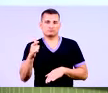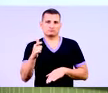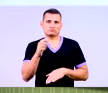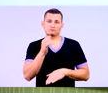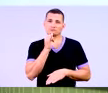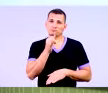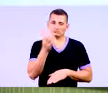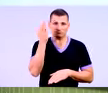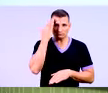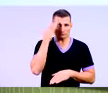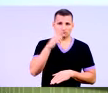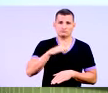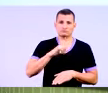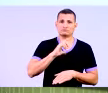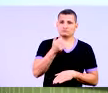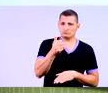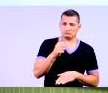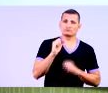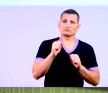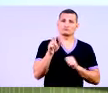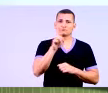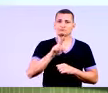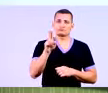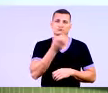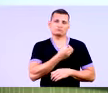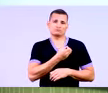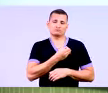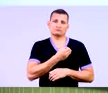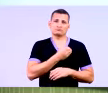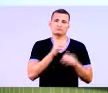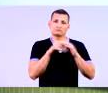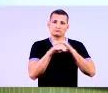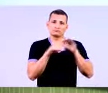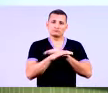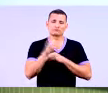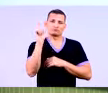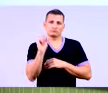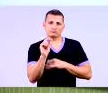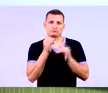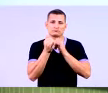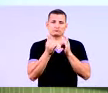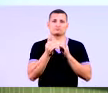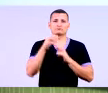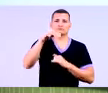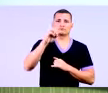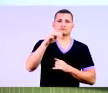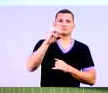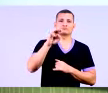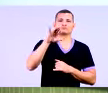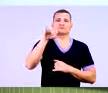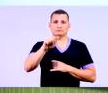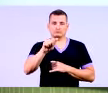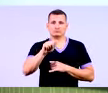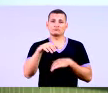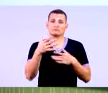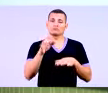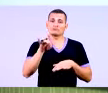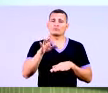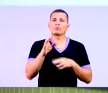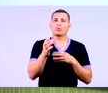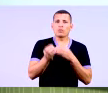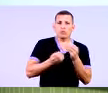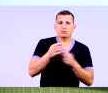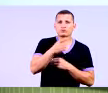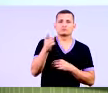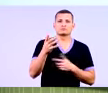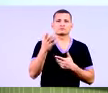que armazene um tipo de dado que armazene minas informação na memória isso dentro da programação e são cuidados que você toma para trabalhar da